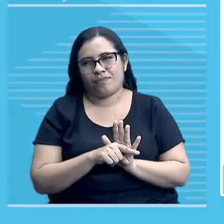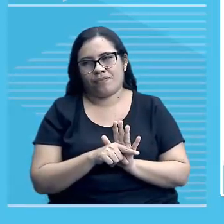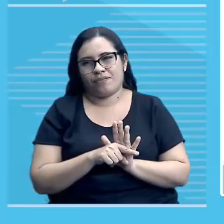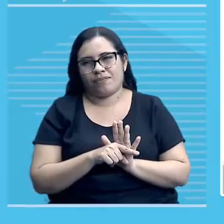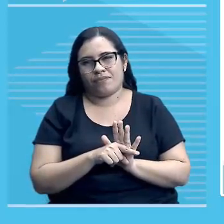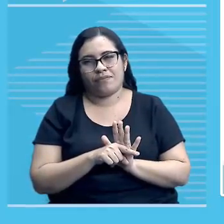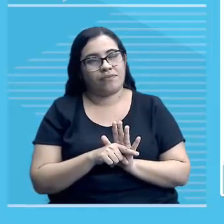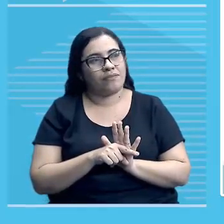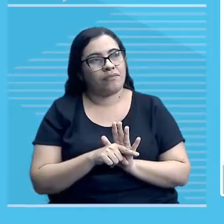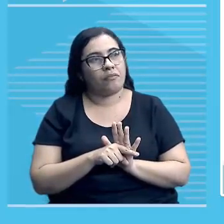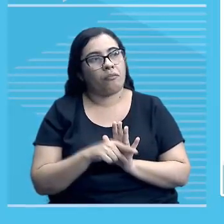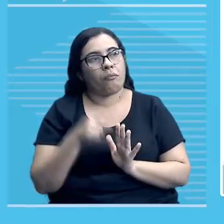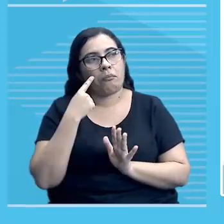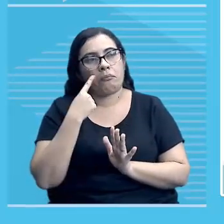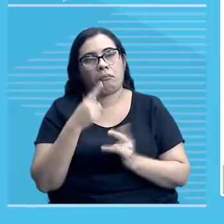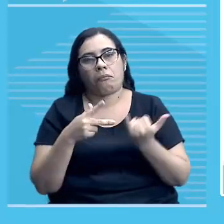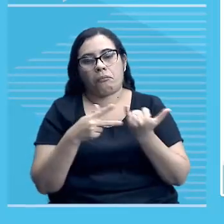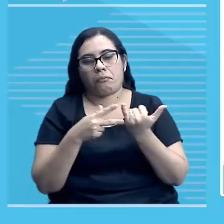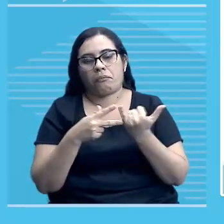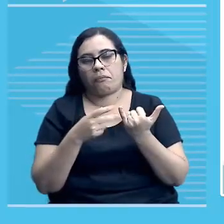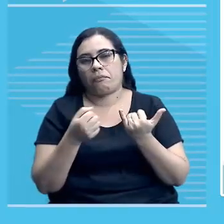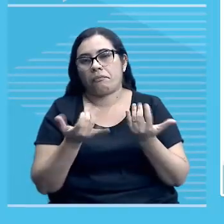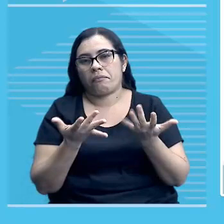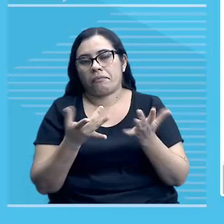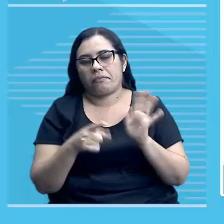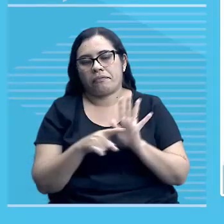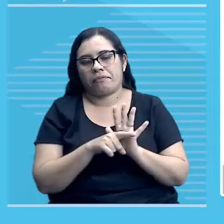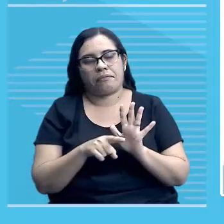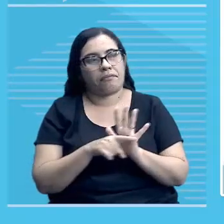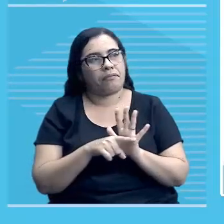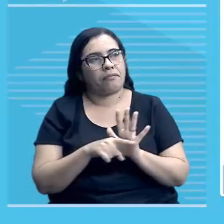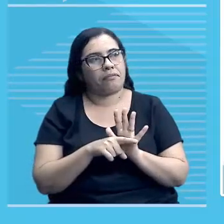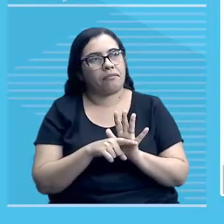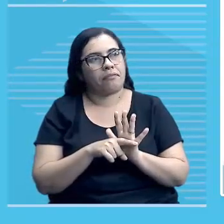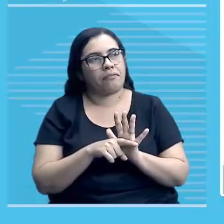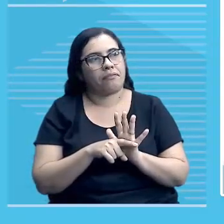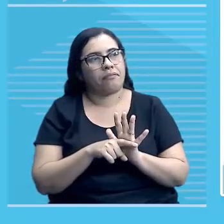O nosso delta, ele vai ficar